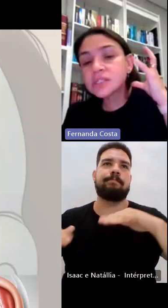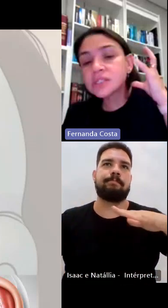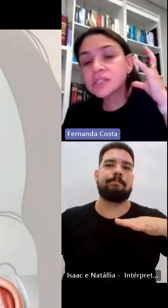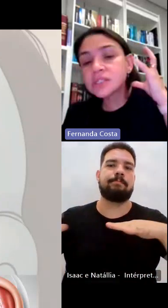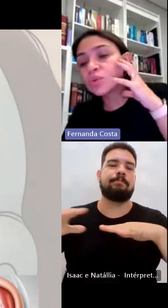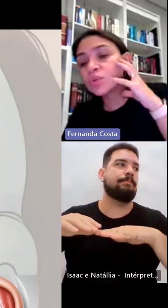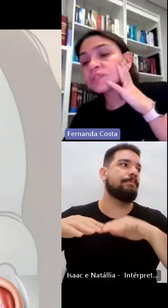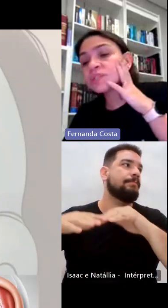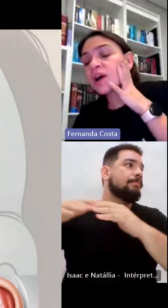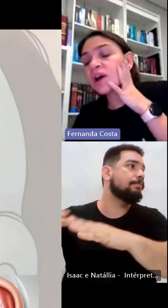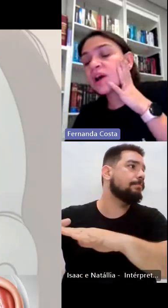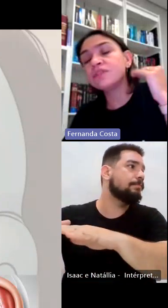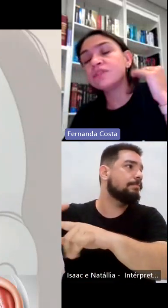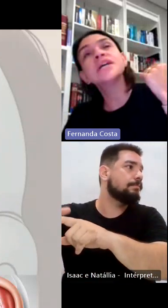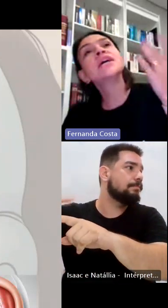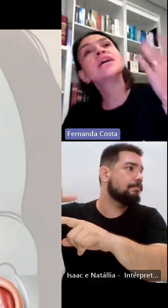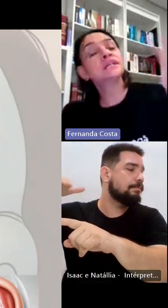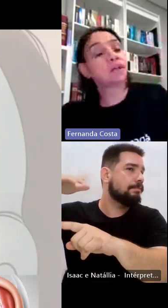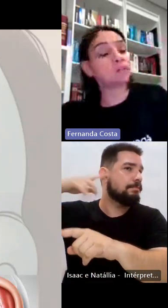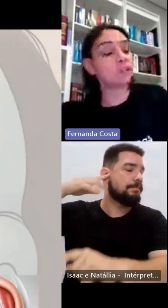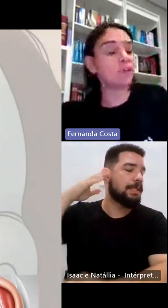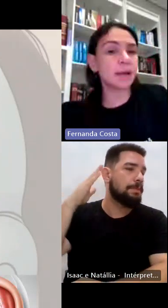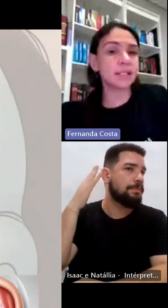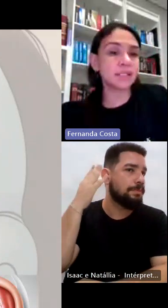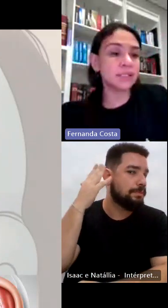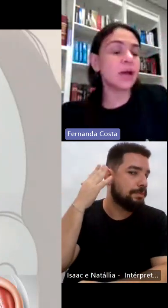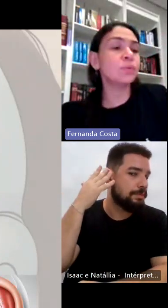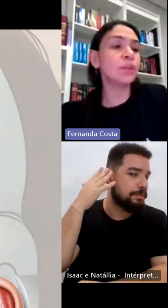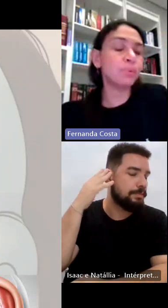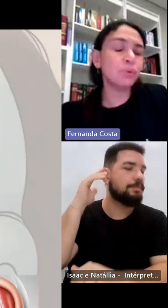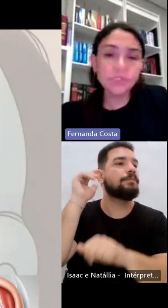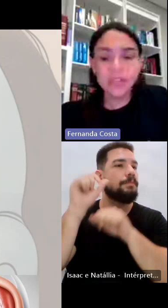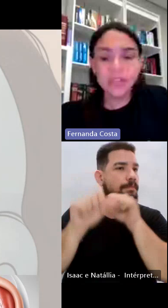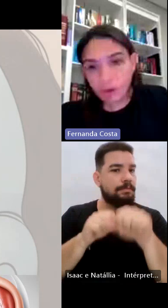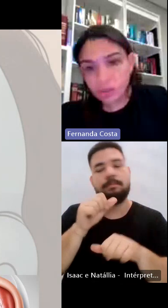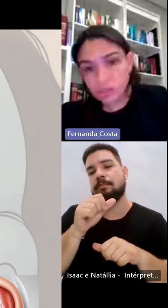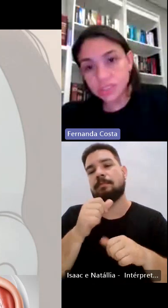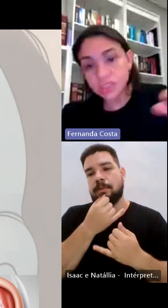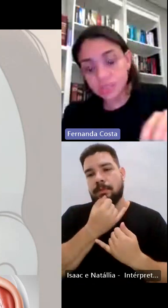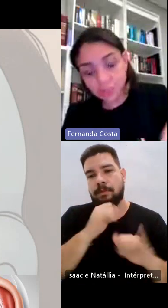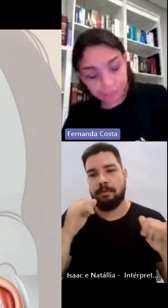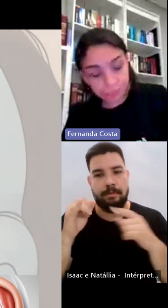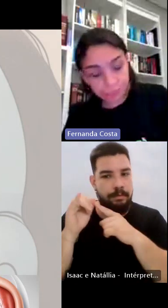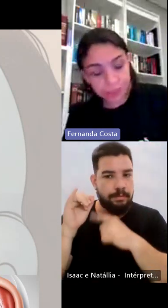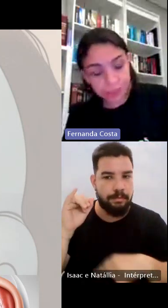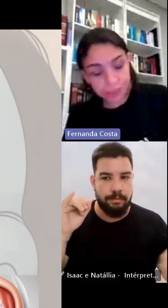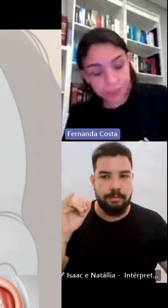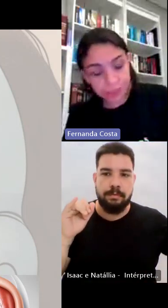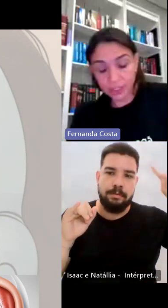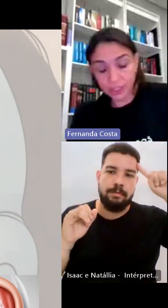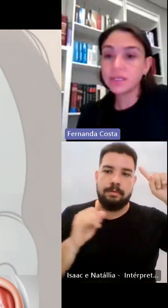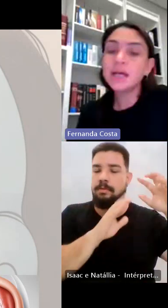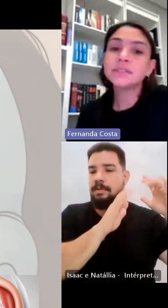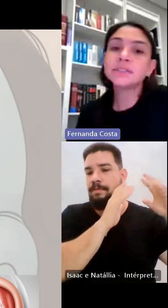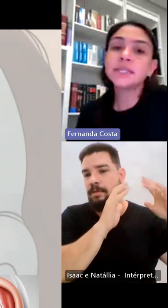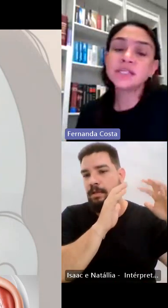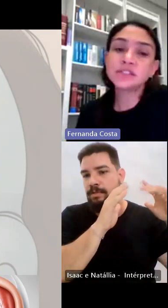nossas estruturas auditivas, que são transformadas, então, em impulsos nervosos, que são, então,